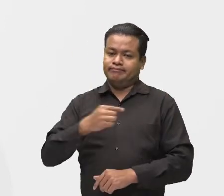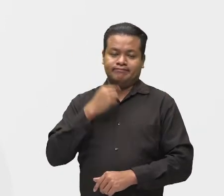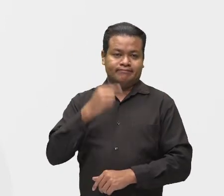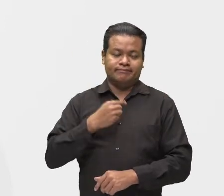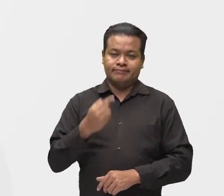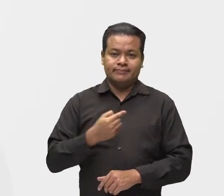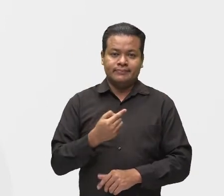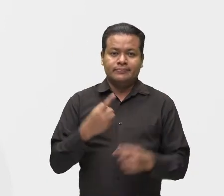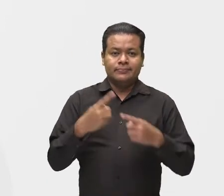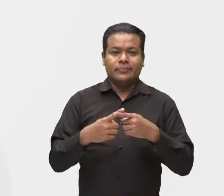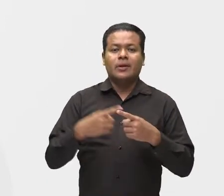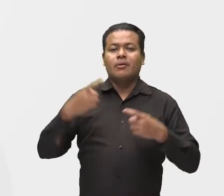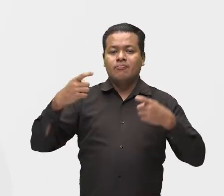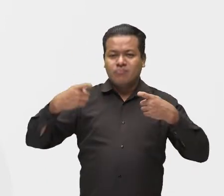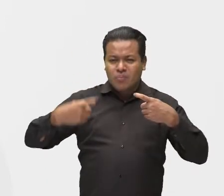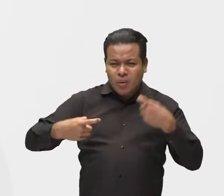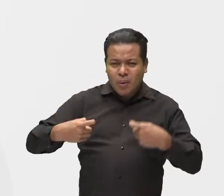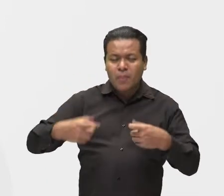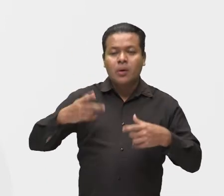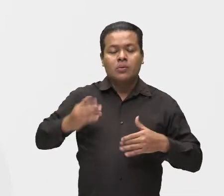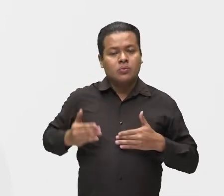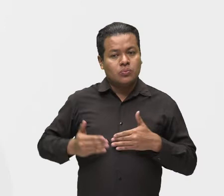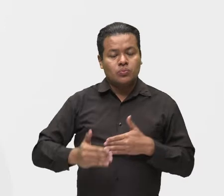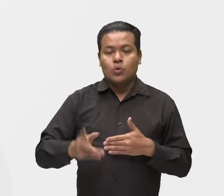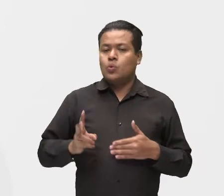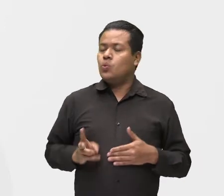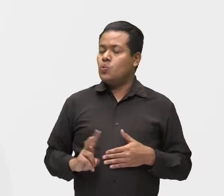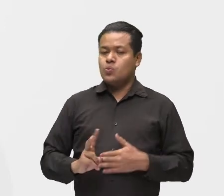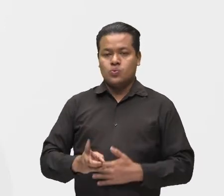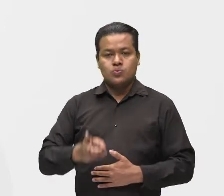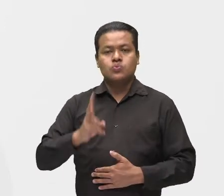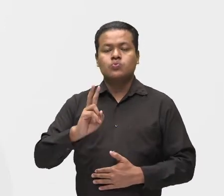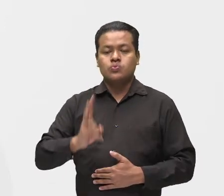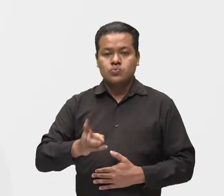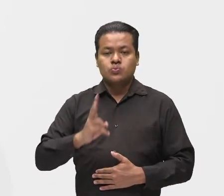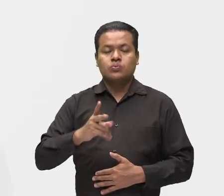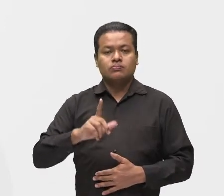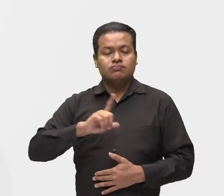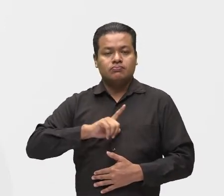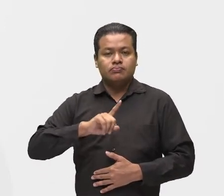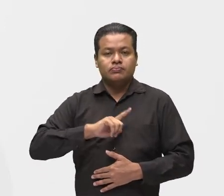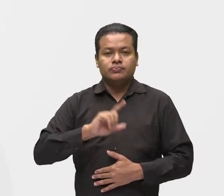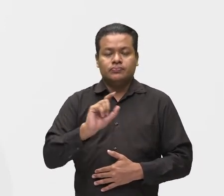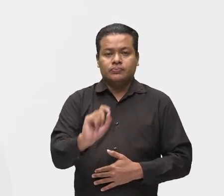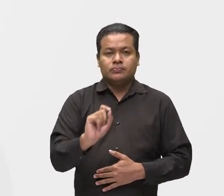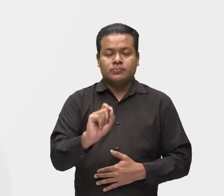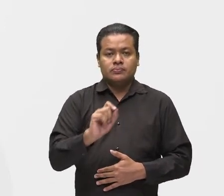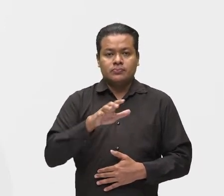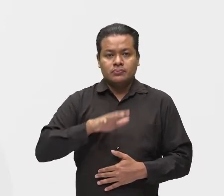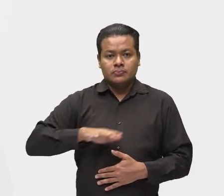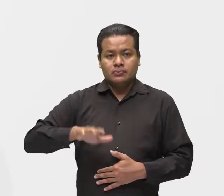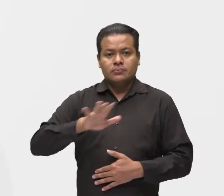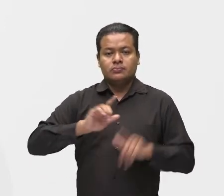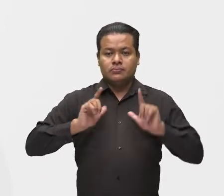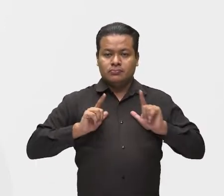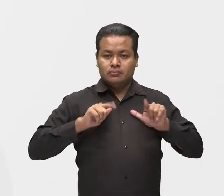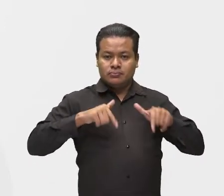Os conflitos armados, eles inclusive continuam acontecendo, envolvendo ali tanto a área de Israel,